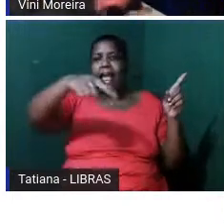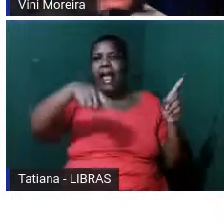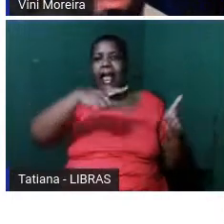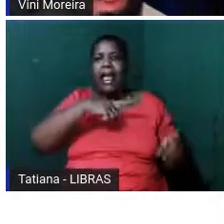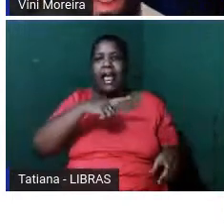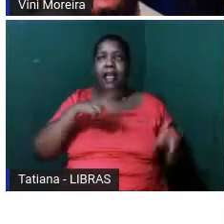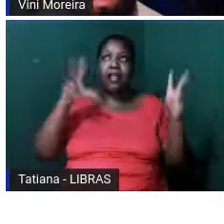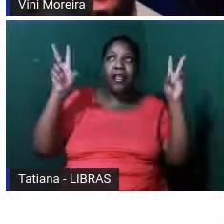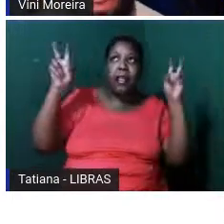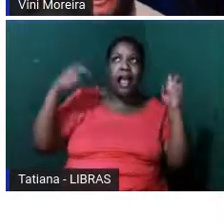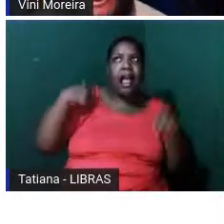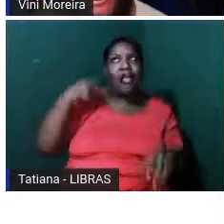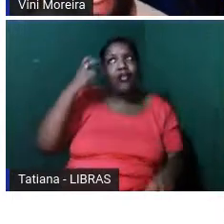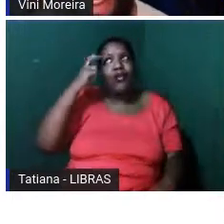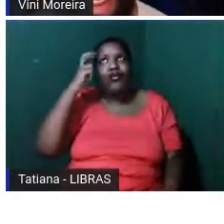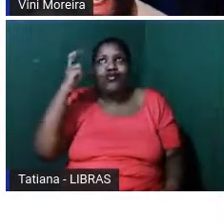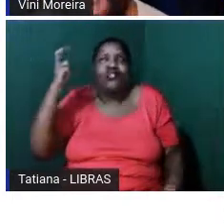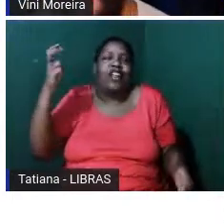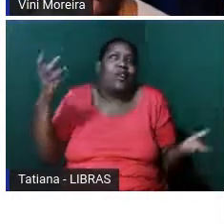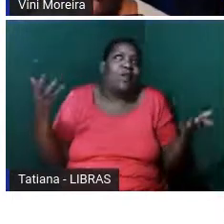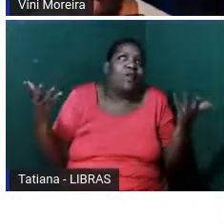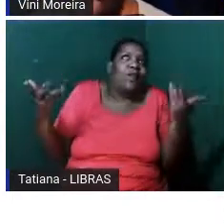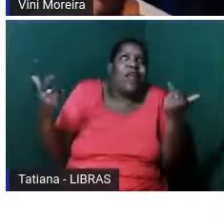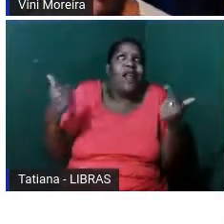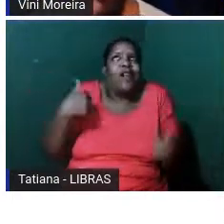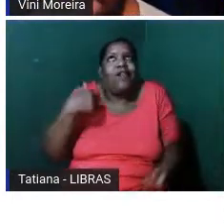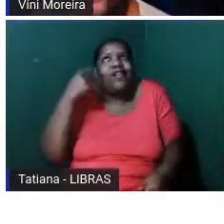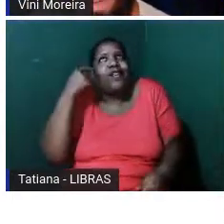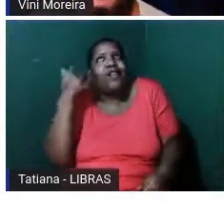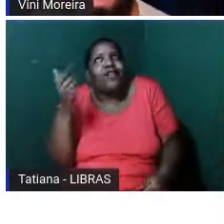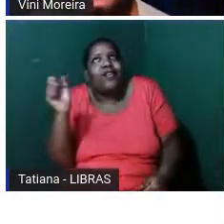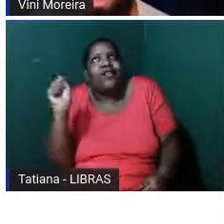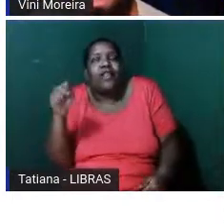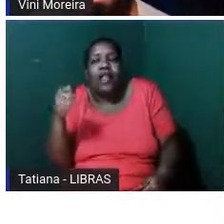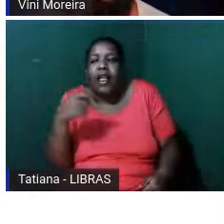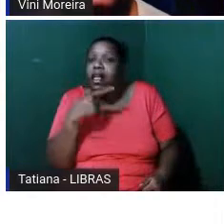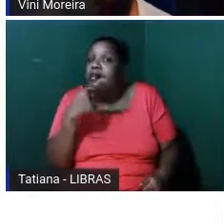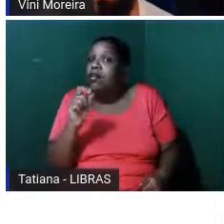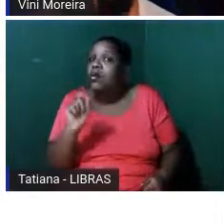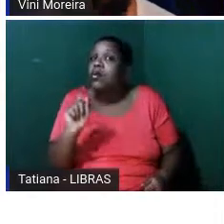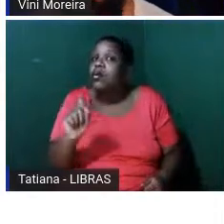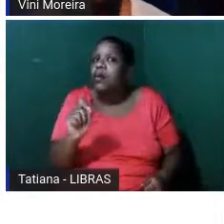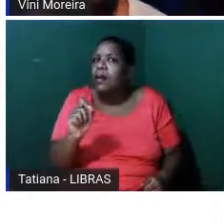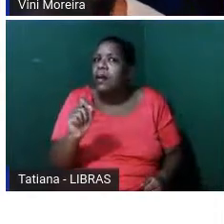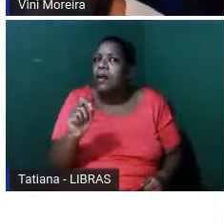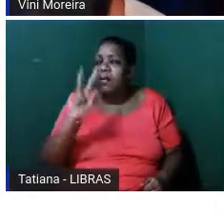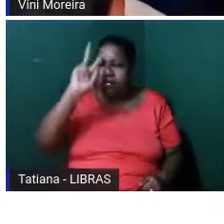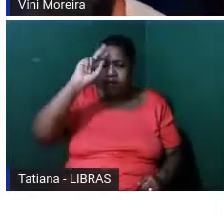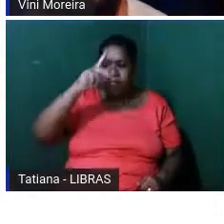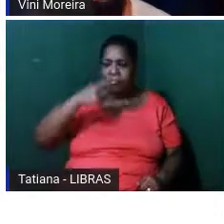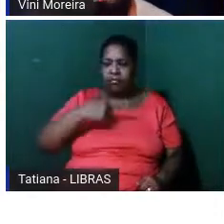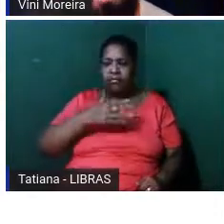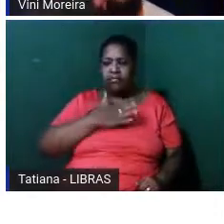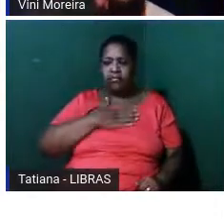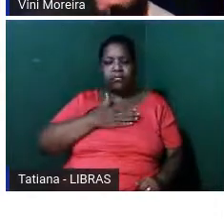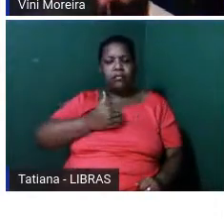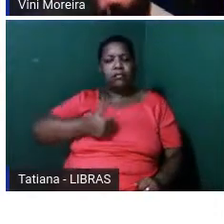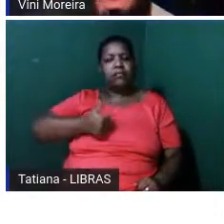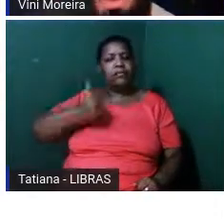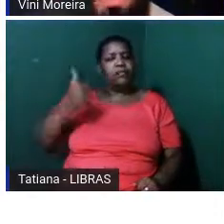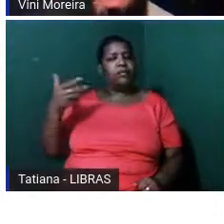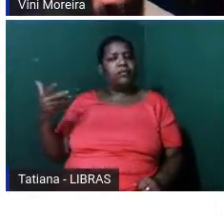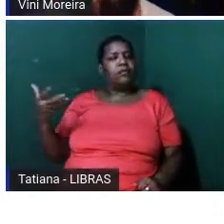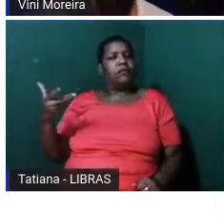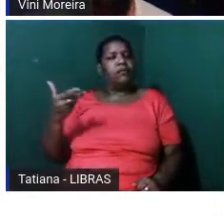raspa sou um gênio e fala que pega para si um protagonismo de